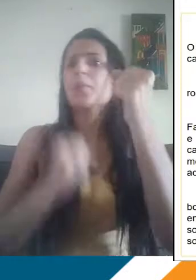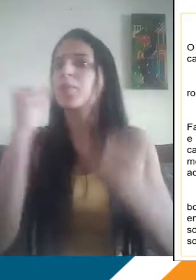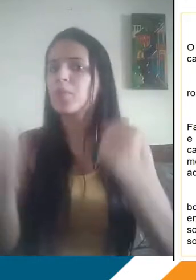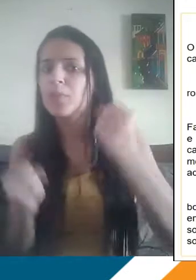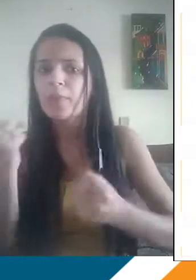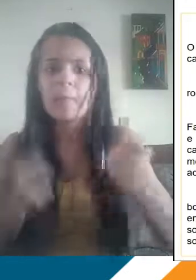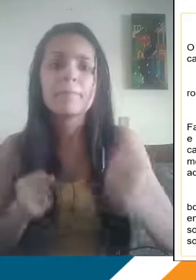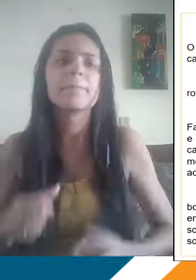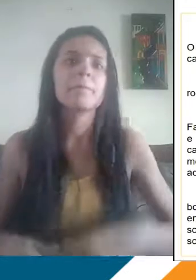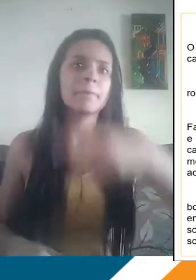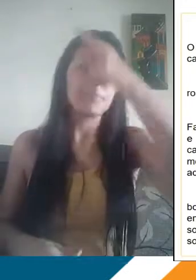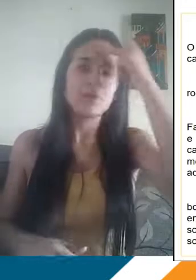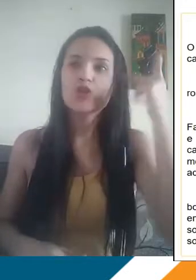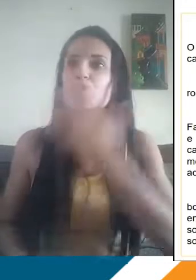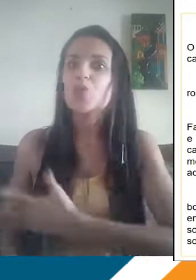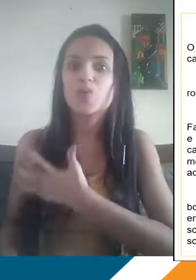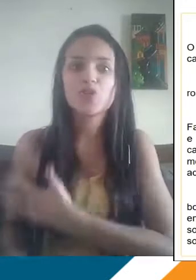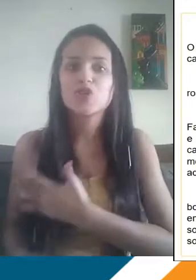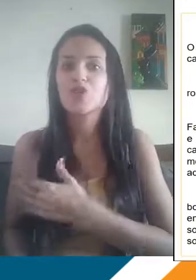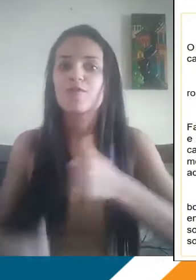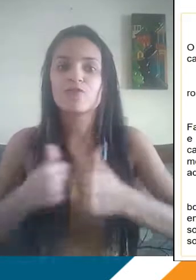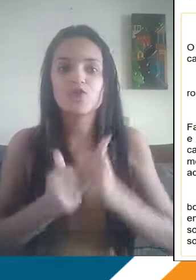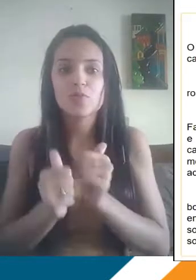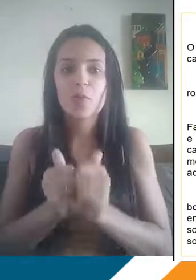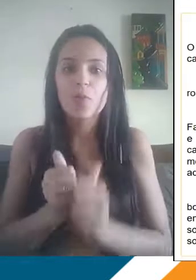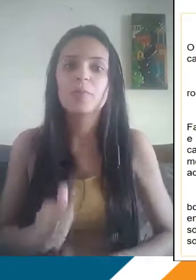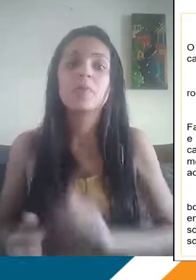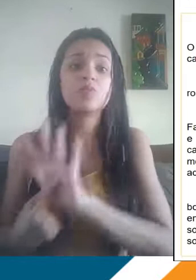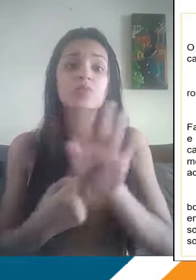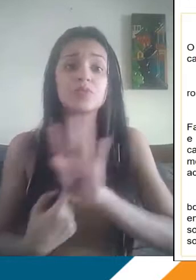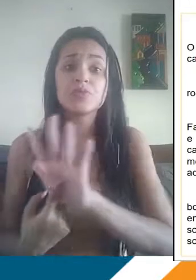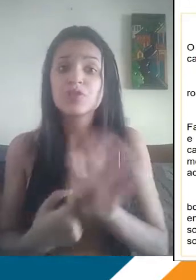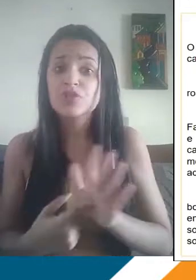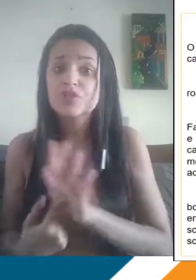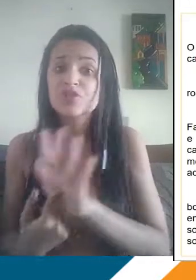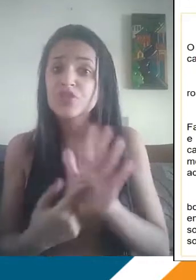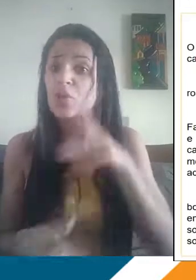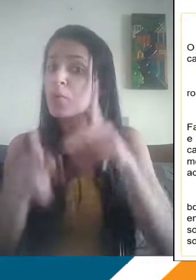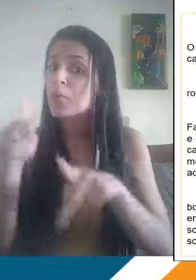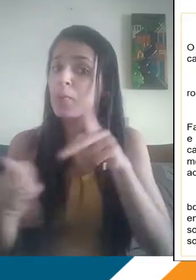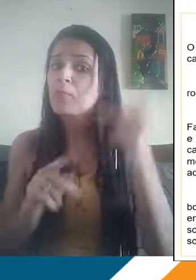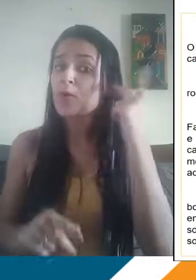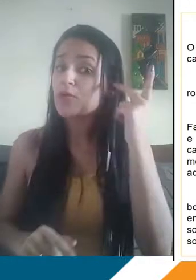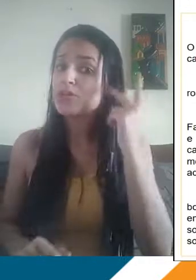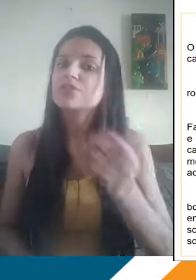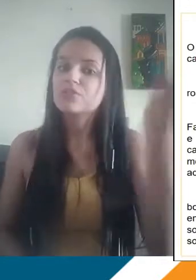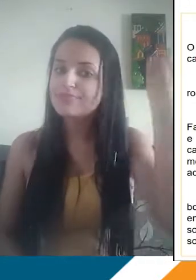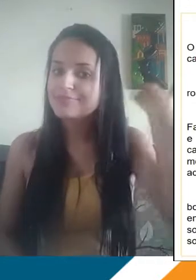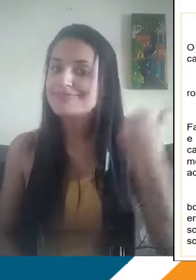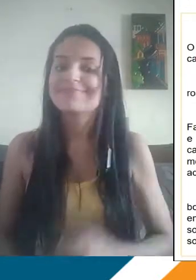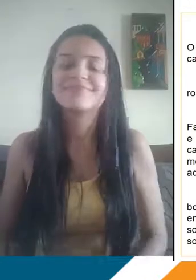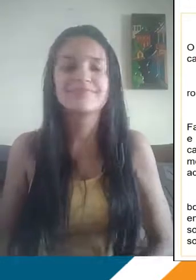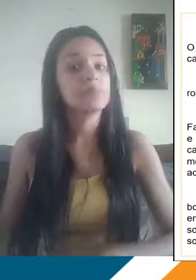futebol para tentar representar como era o cenário urbano paulista daquela época. Além disso